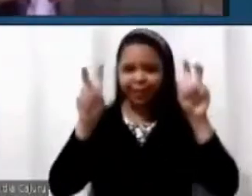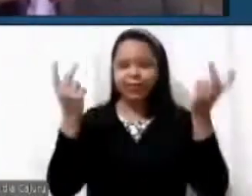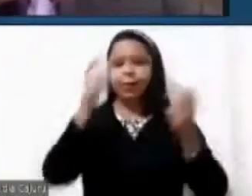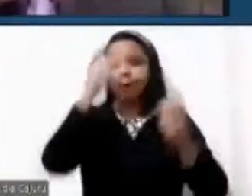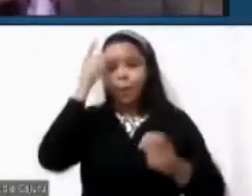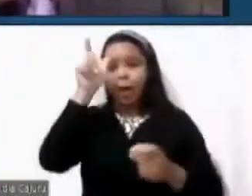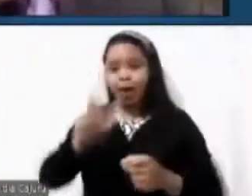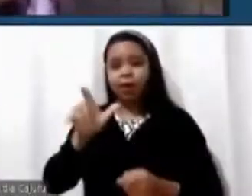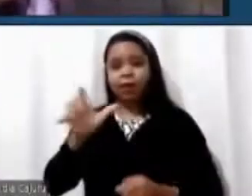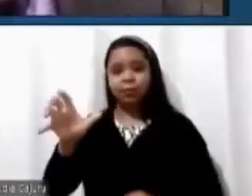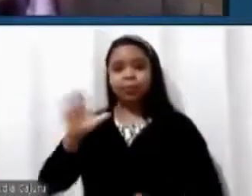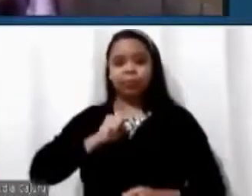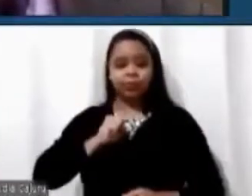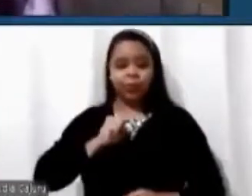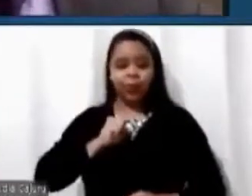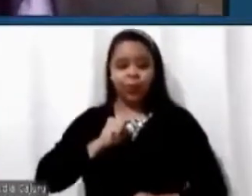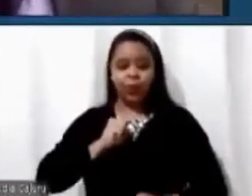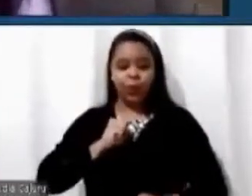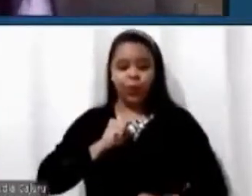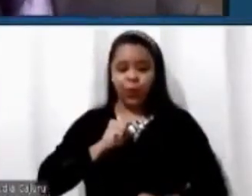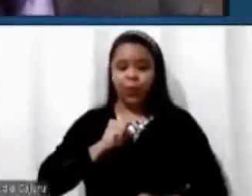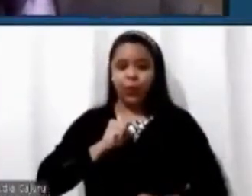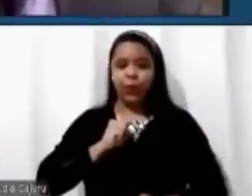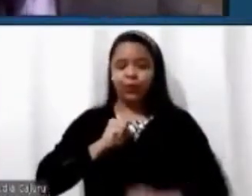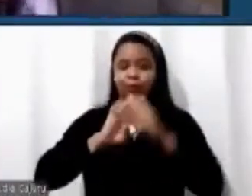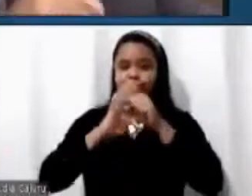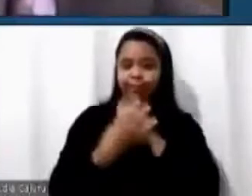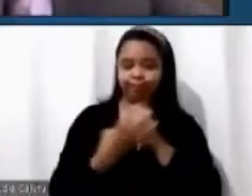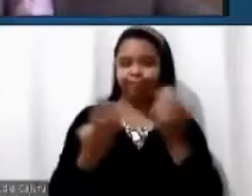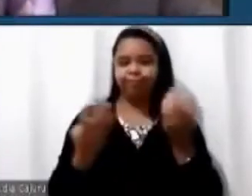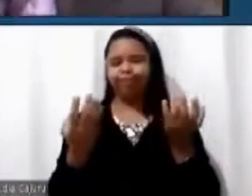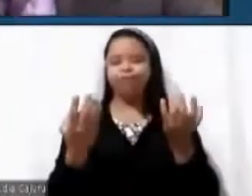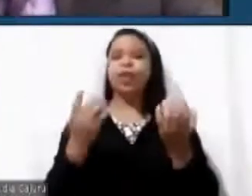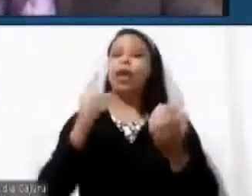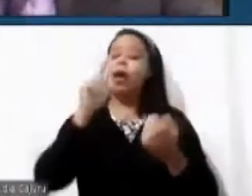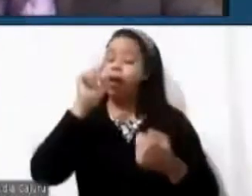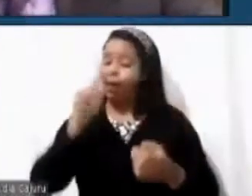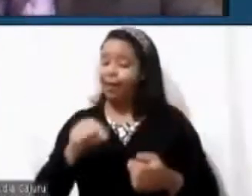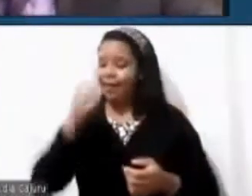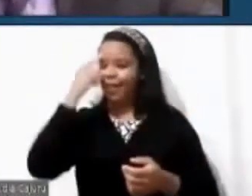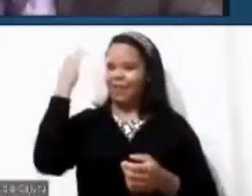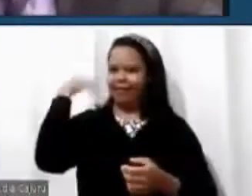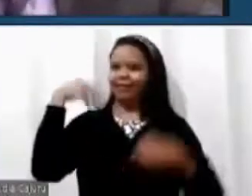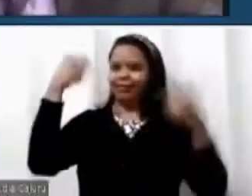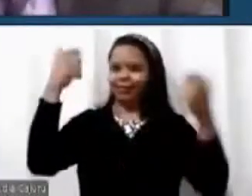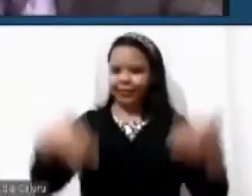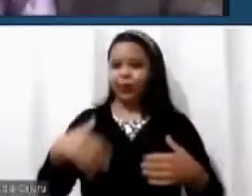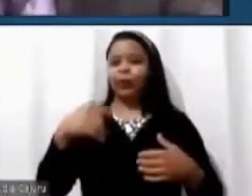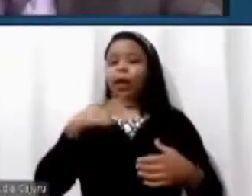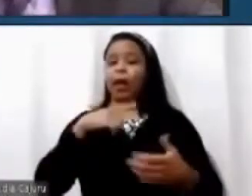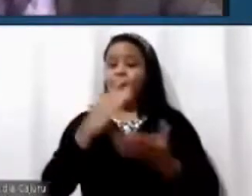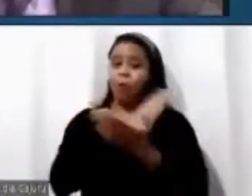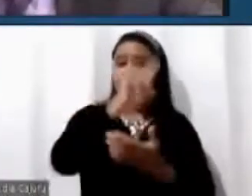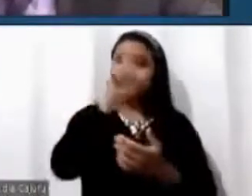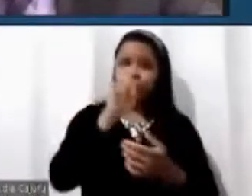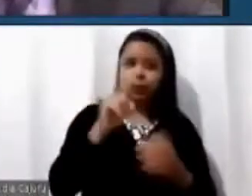porque, historicamente, nós temos aí um conflito que eu considero, e já tive a oportunidade de